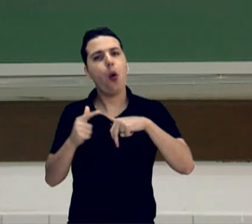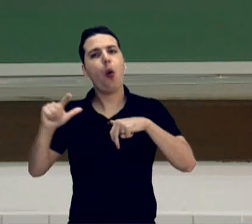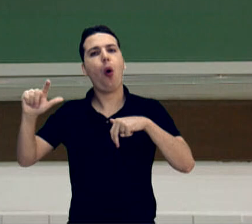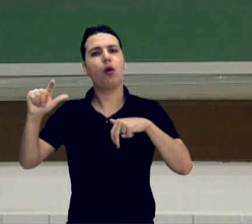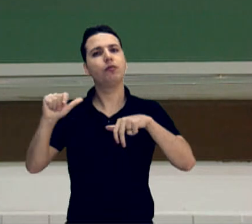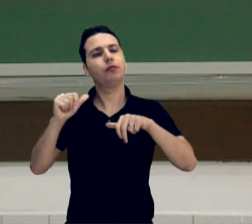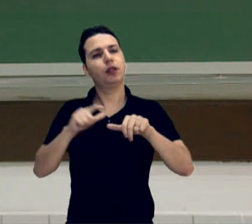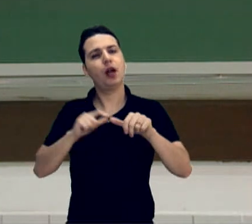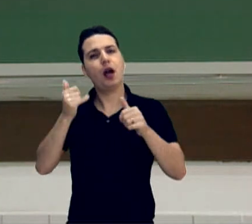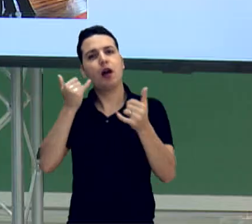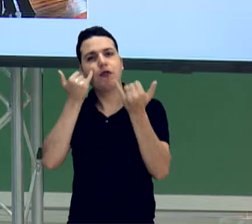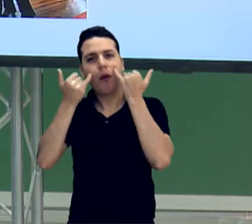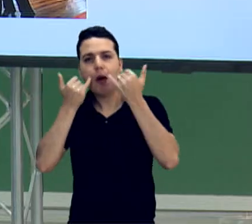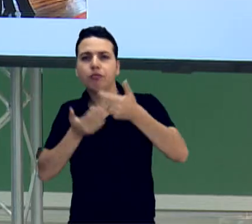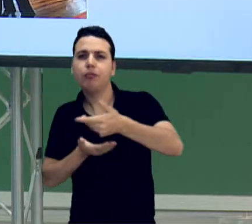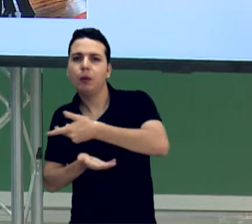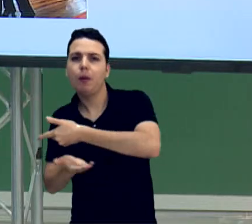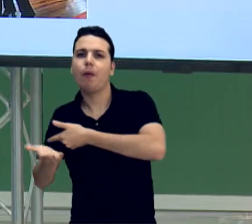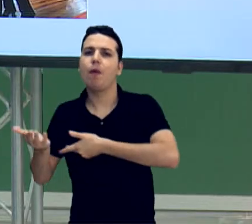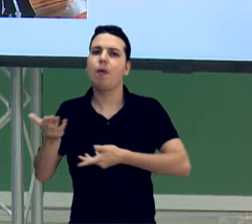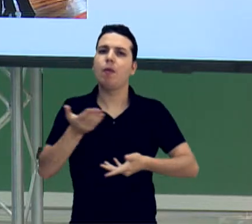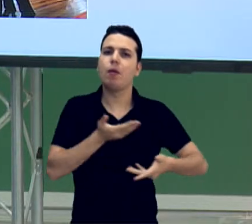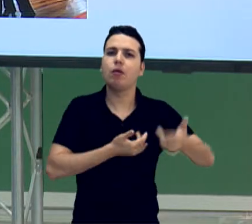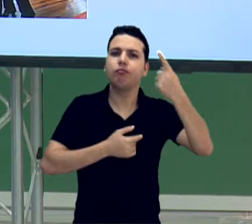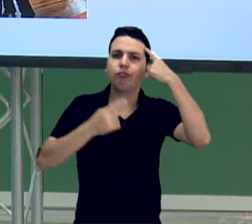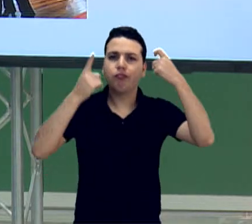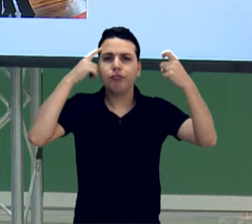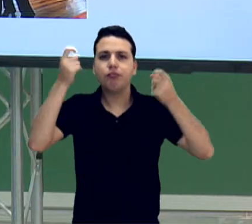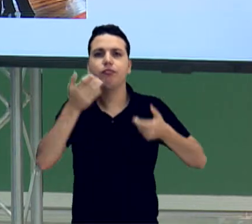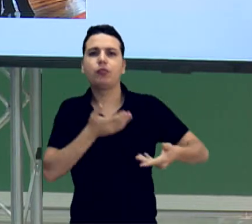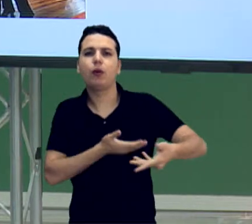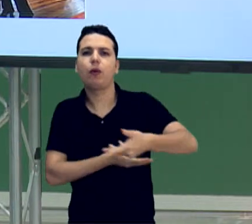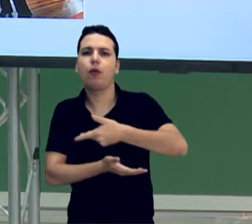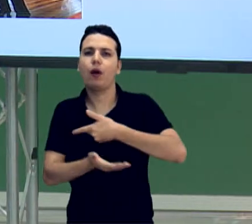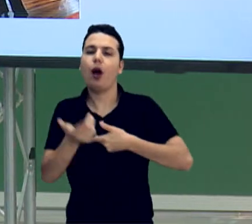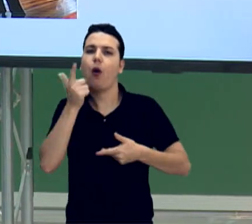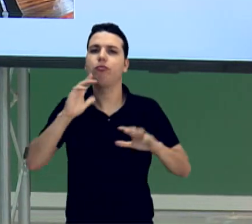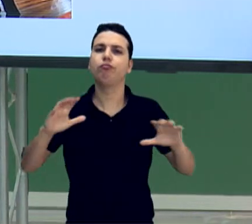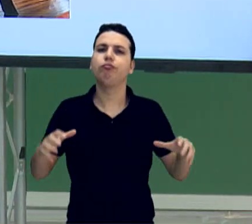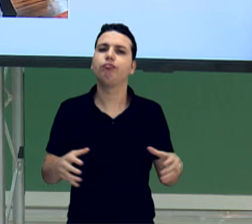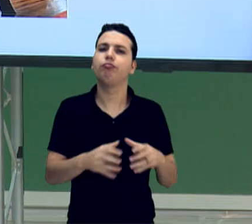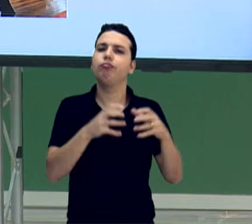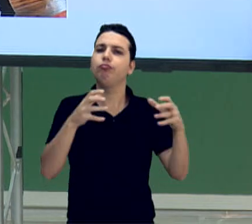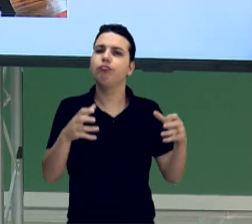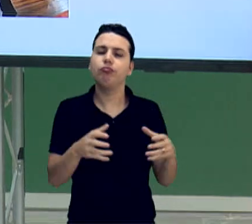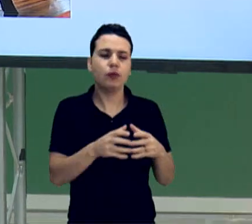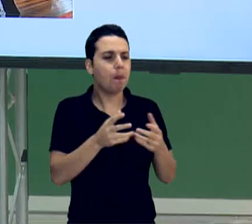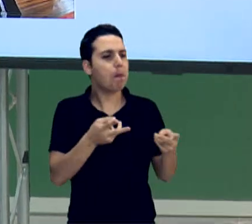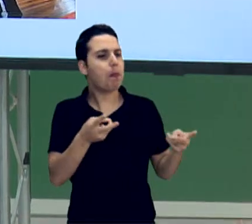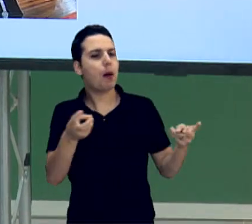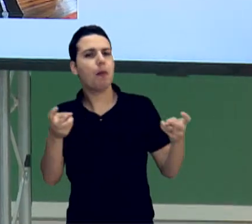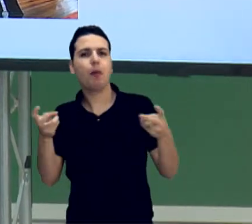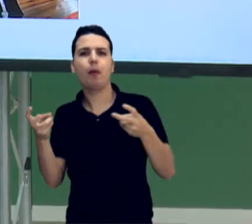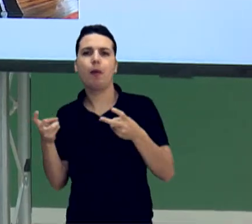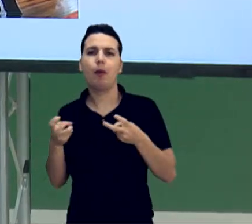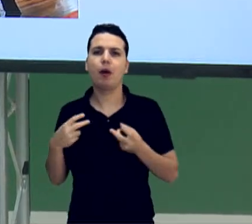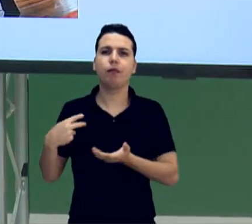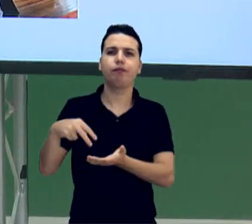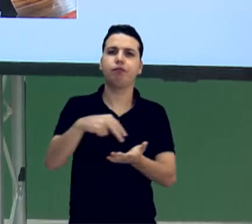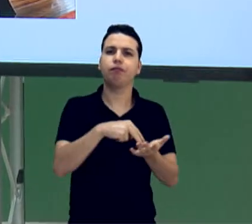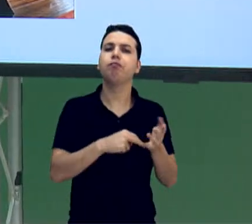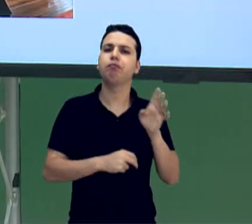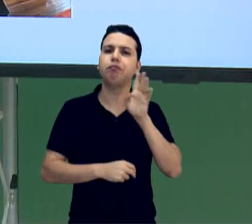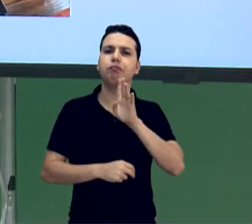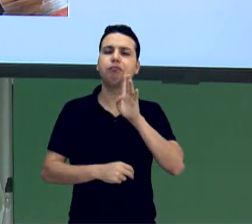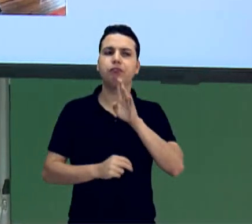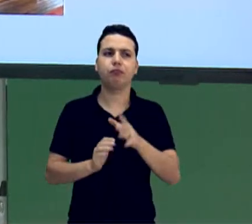informações, trocadas ideias, emoções, e a gente vivencia então essa questão da dança. Então isso é muito